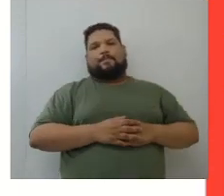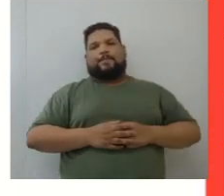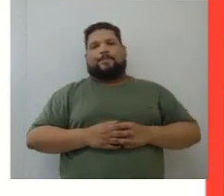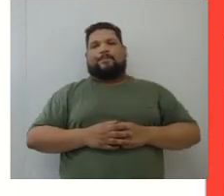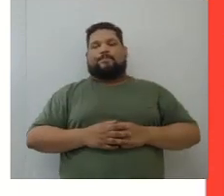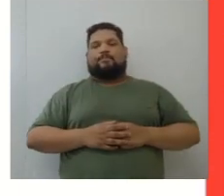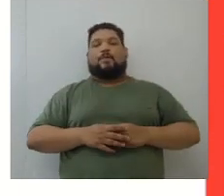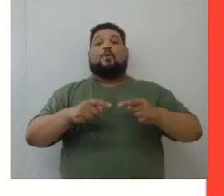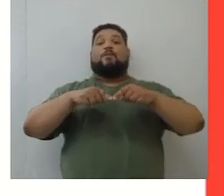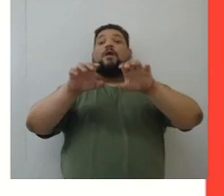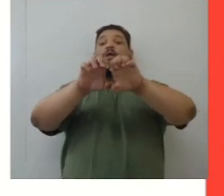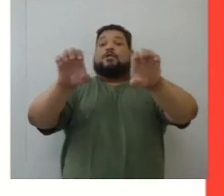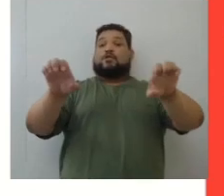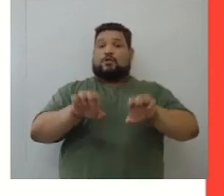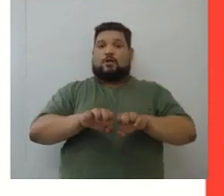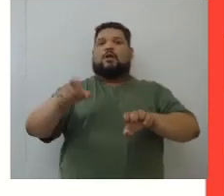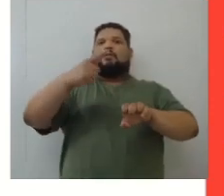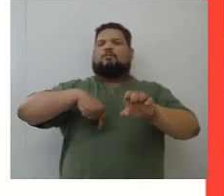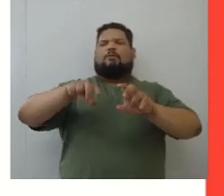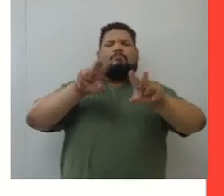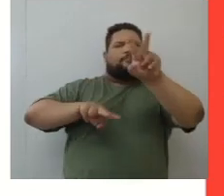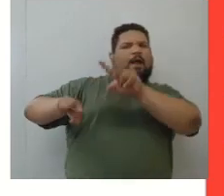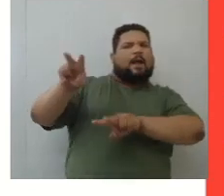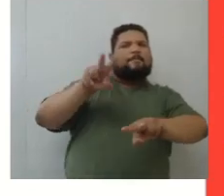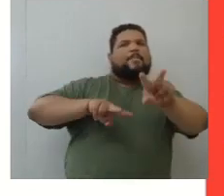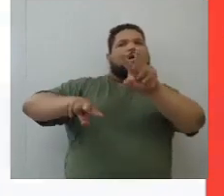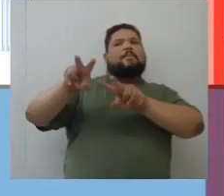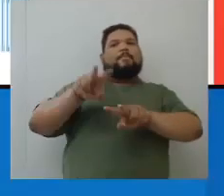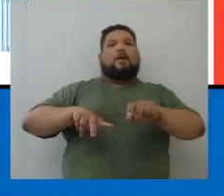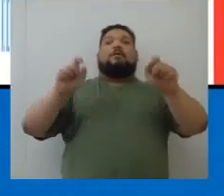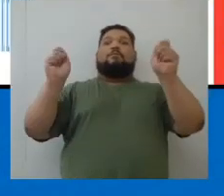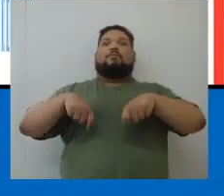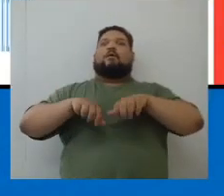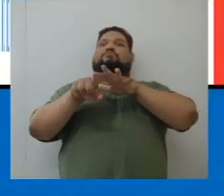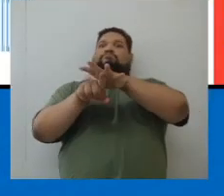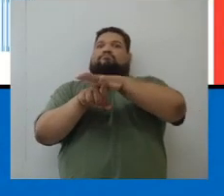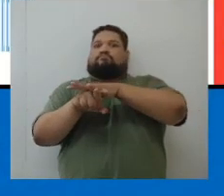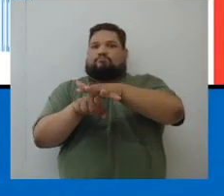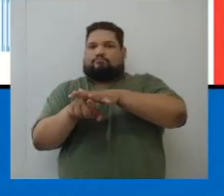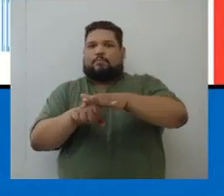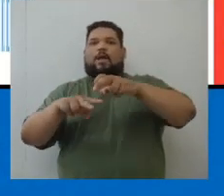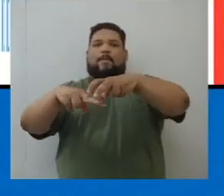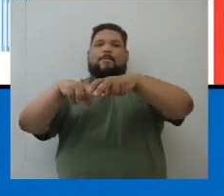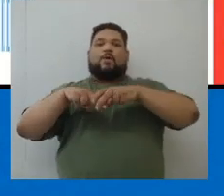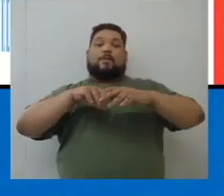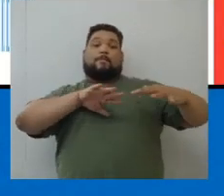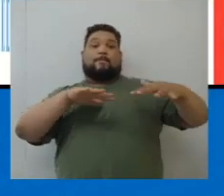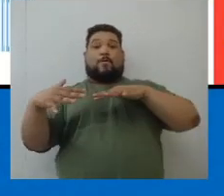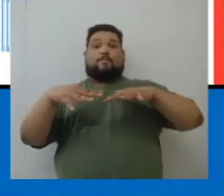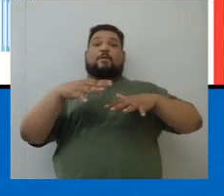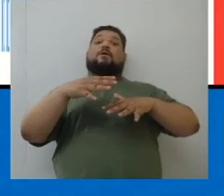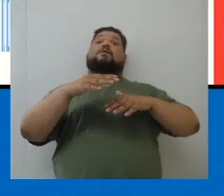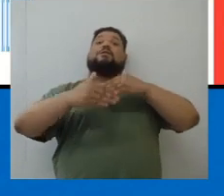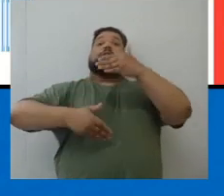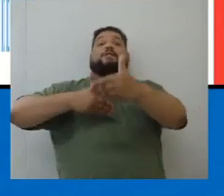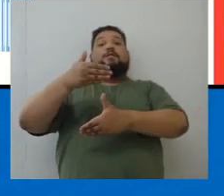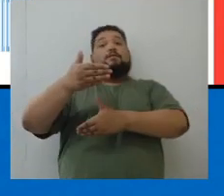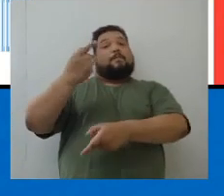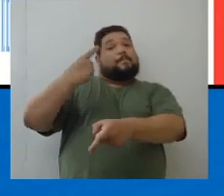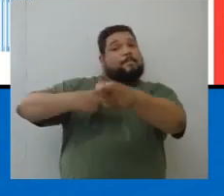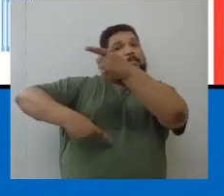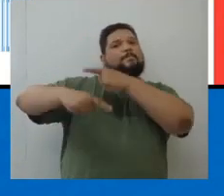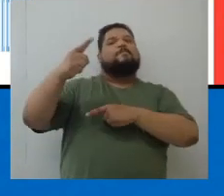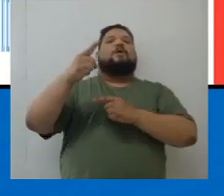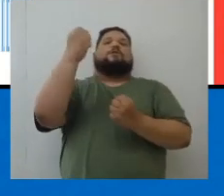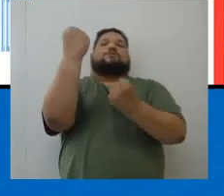vão ser observadas e que vão ser difundidas a partir do movimento, do desenvolvimento das revoluções